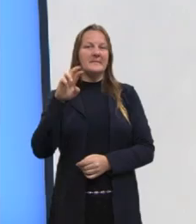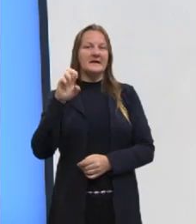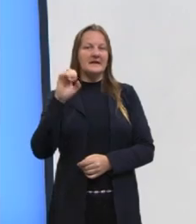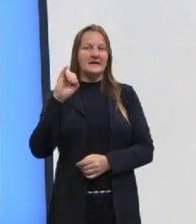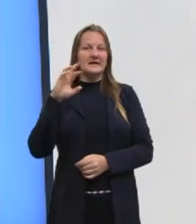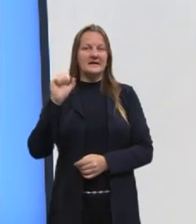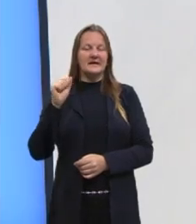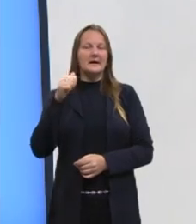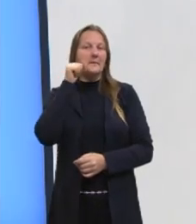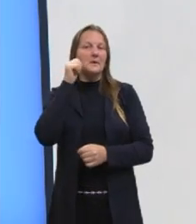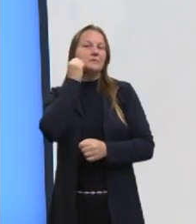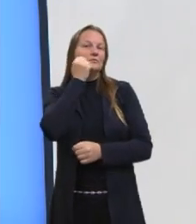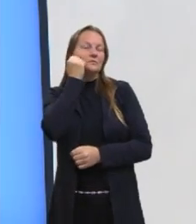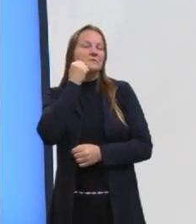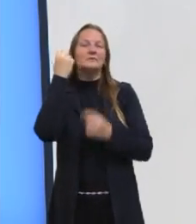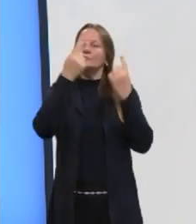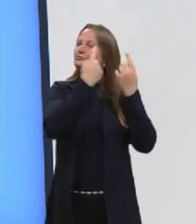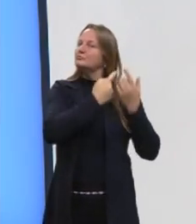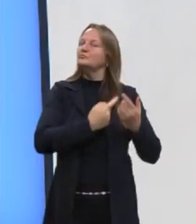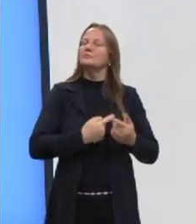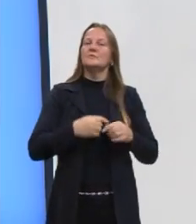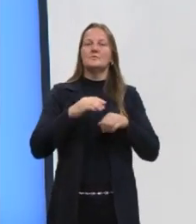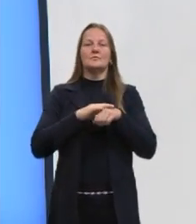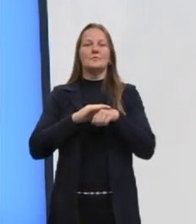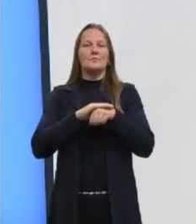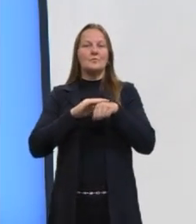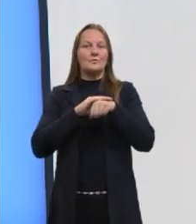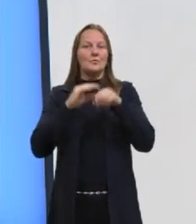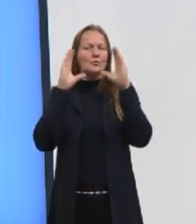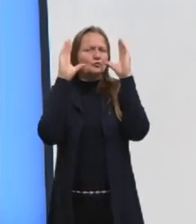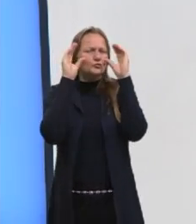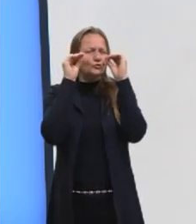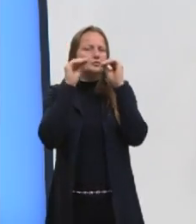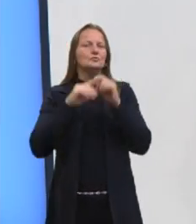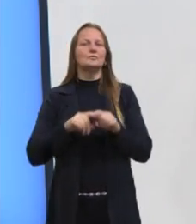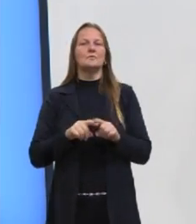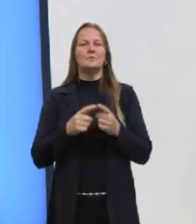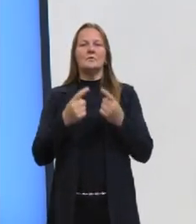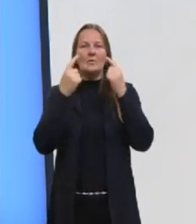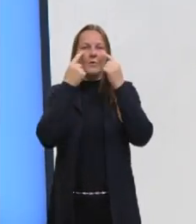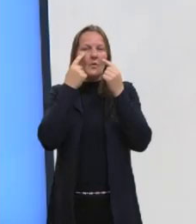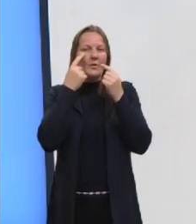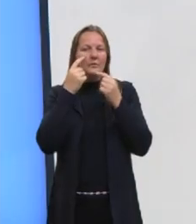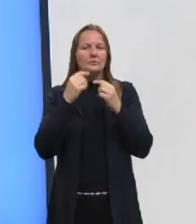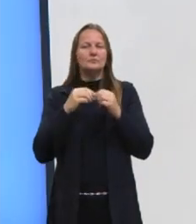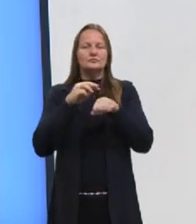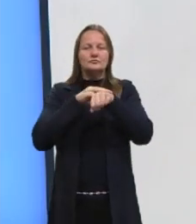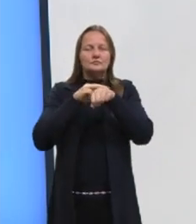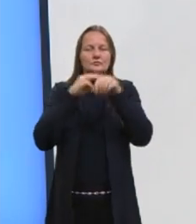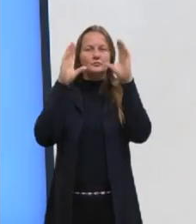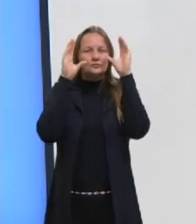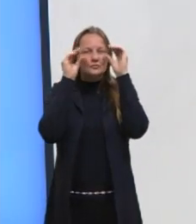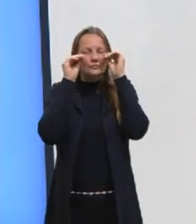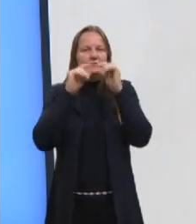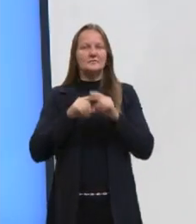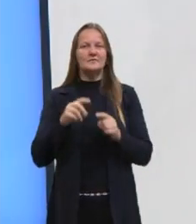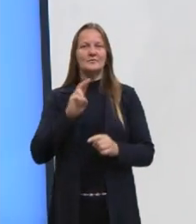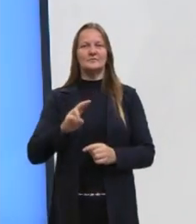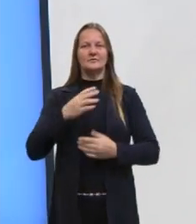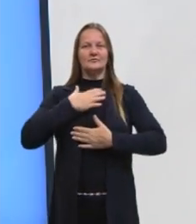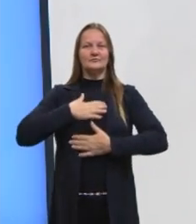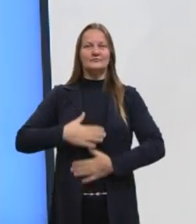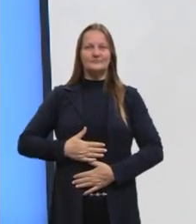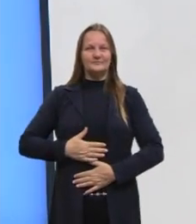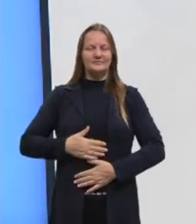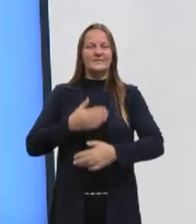cabelos crespos médios castanhos escuros meus olhos são castanhos escuros Estou vestindo